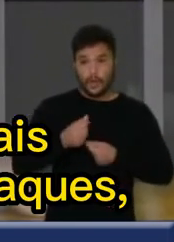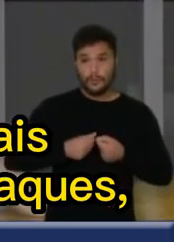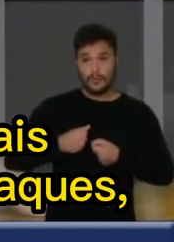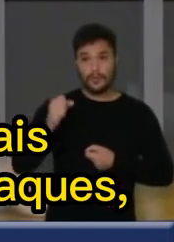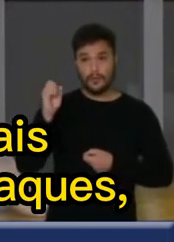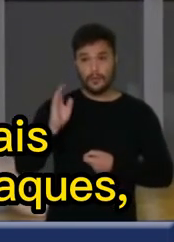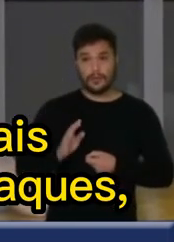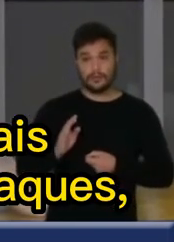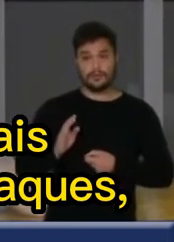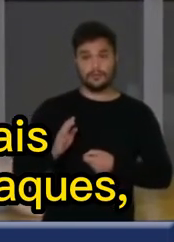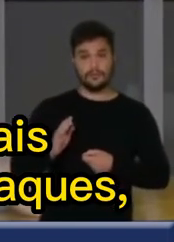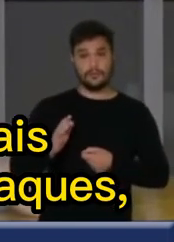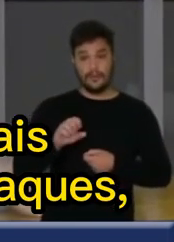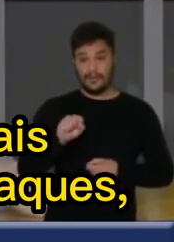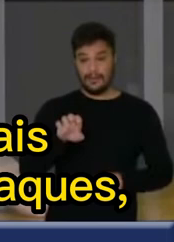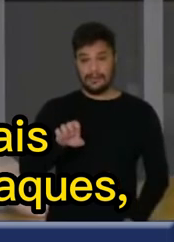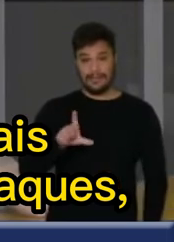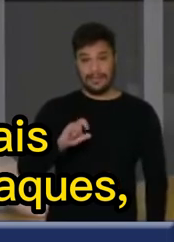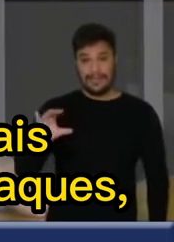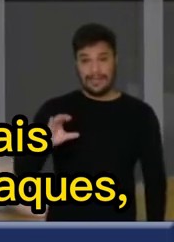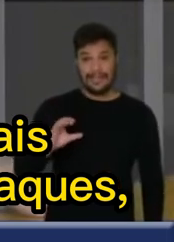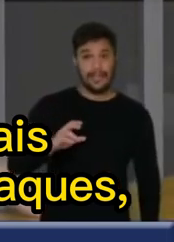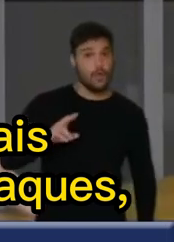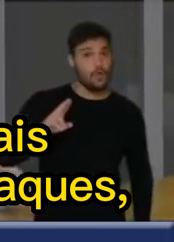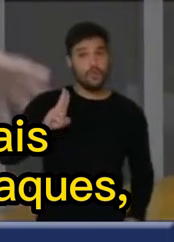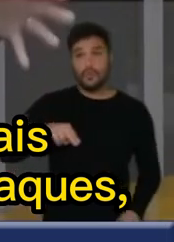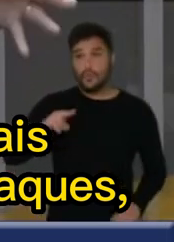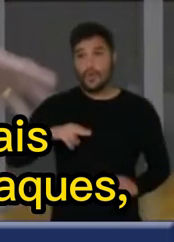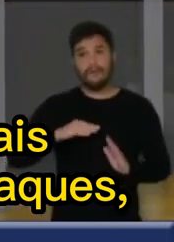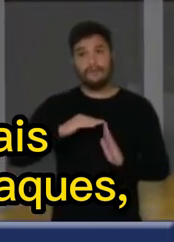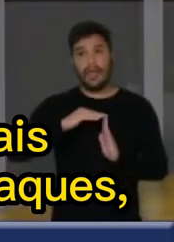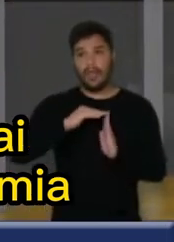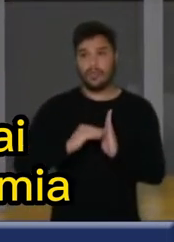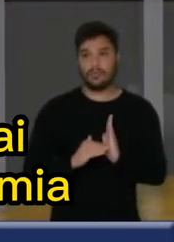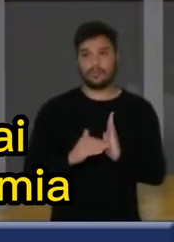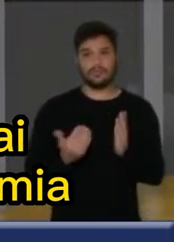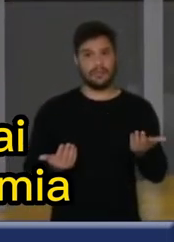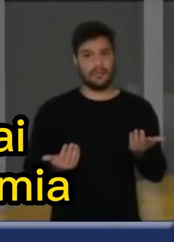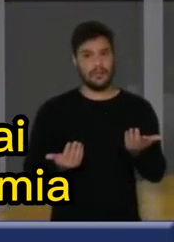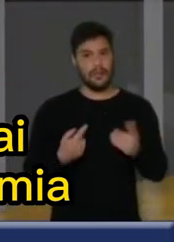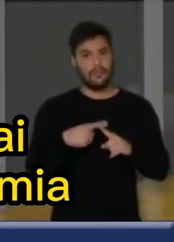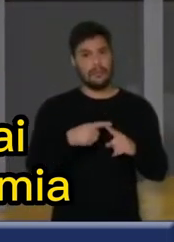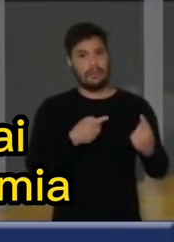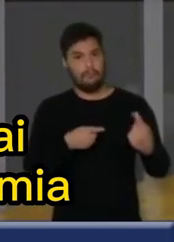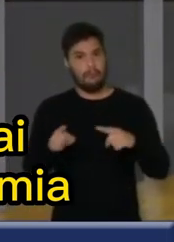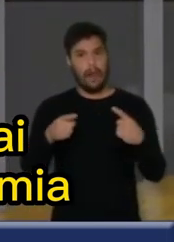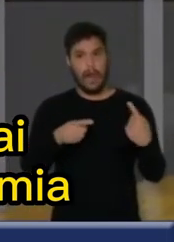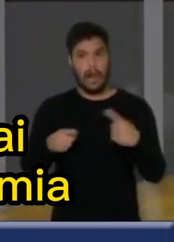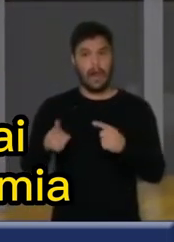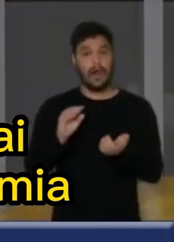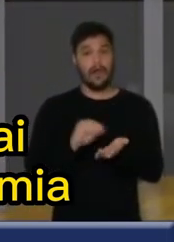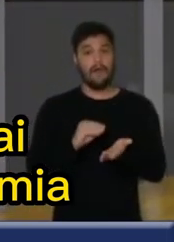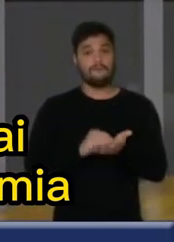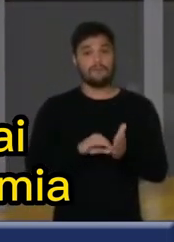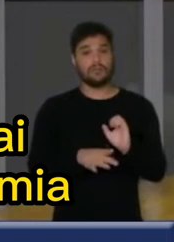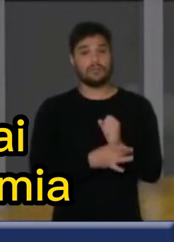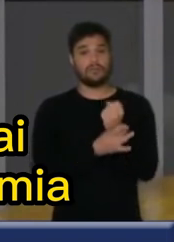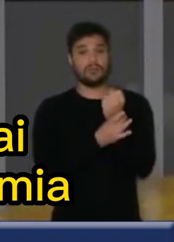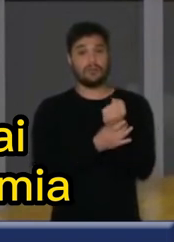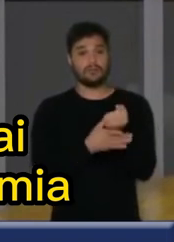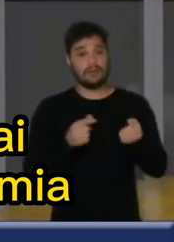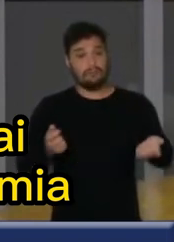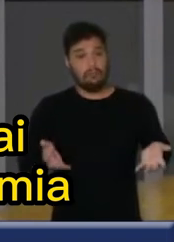a Selic jamais vai reduzir com todos esses ataques, essa insegurança que ele vai promovendo na